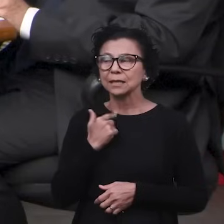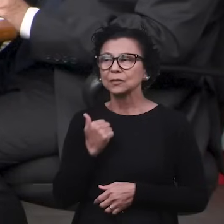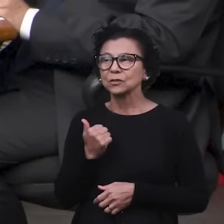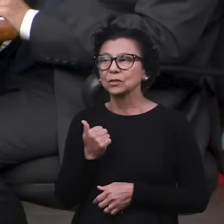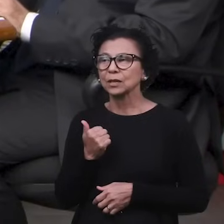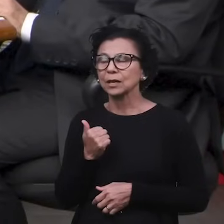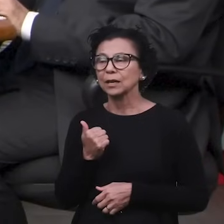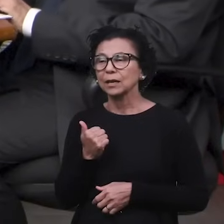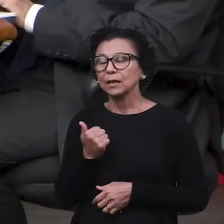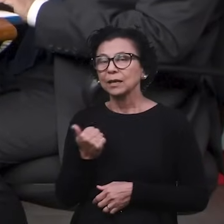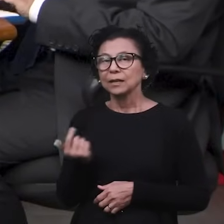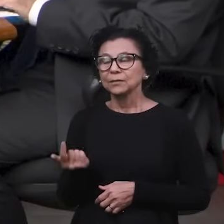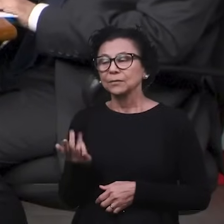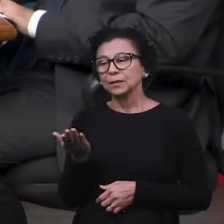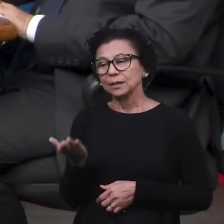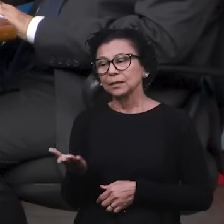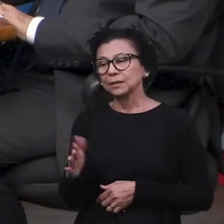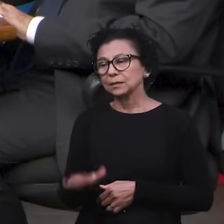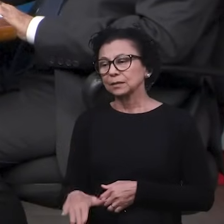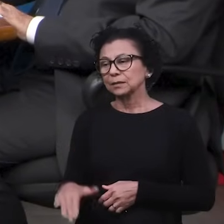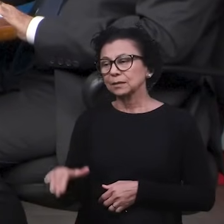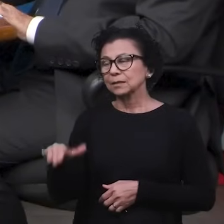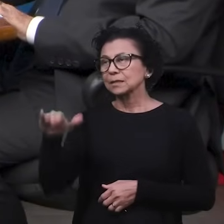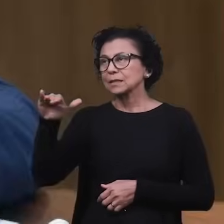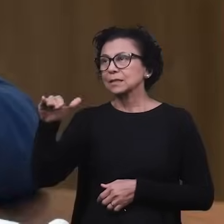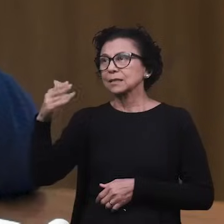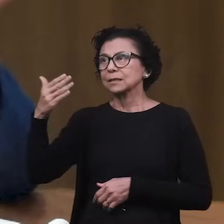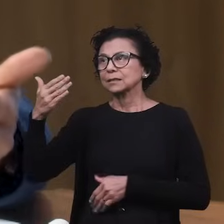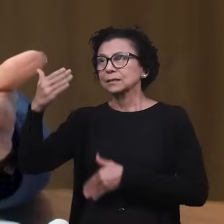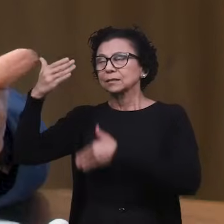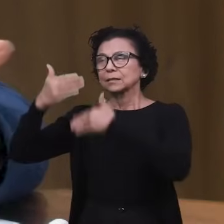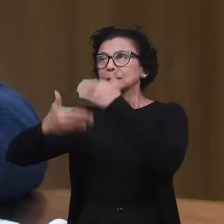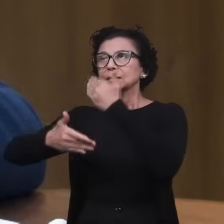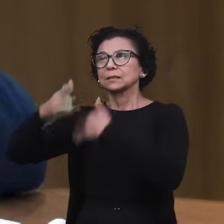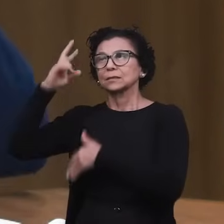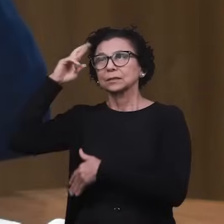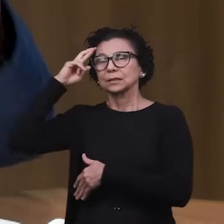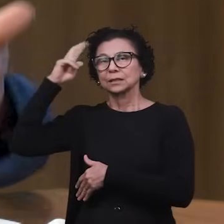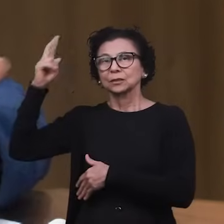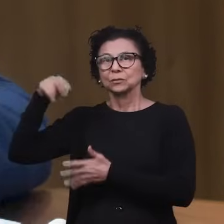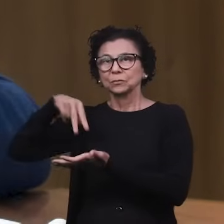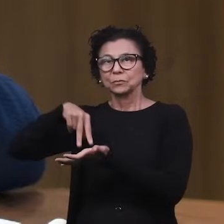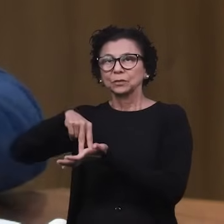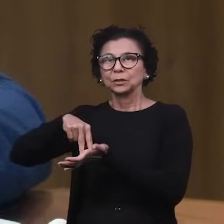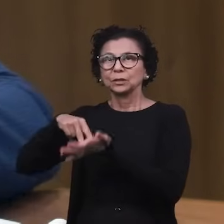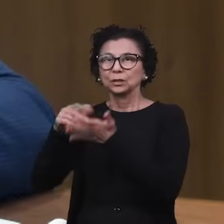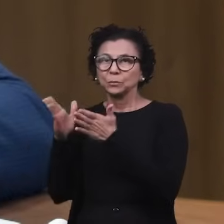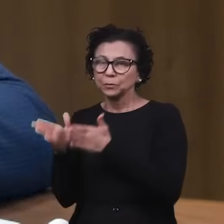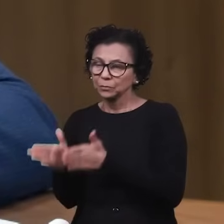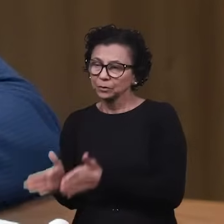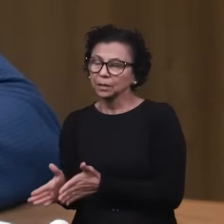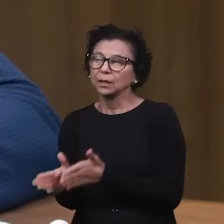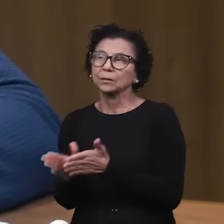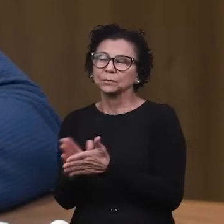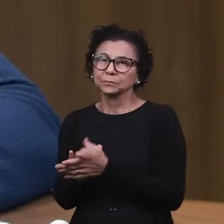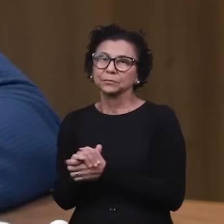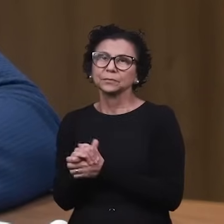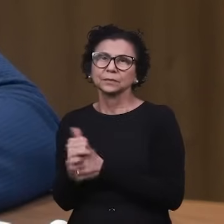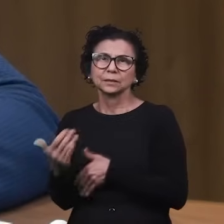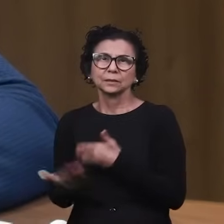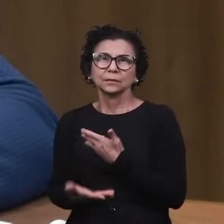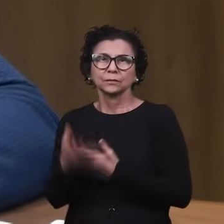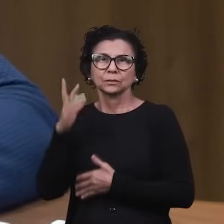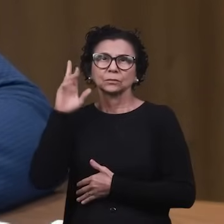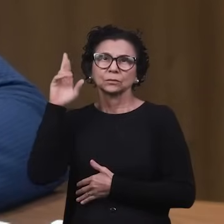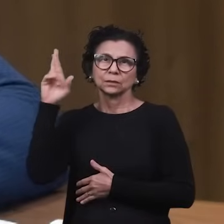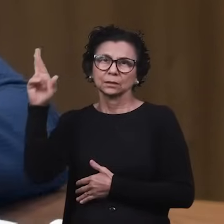crescer na presença do Senhor, estar firme, né, fiel ao Senhor, permanecer firme, fiel ao Senhor, servindo ao Senhor de